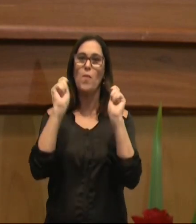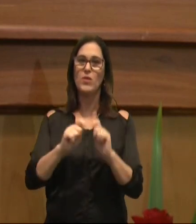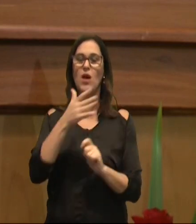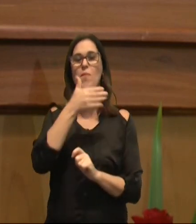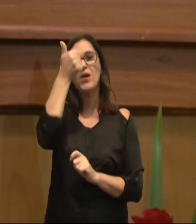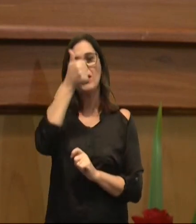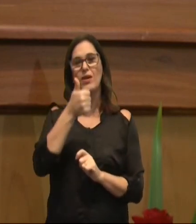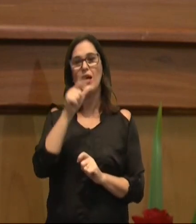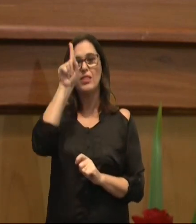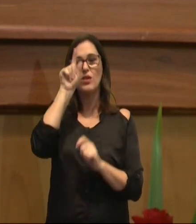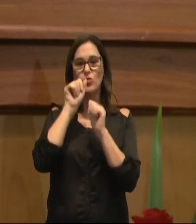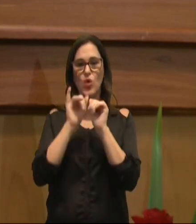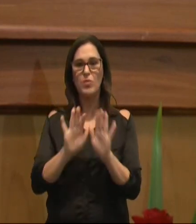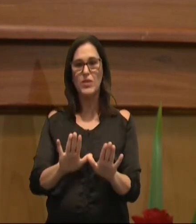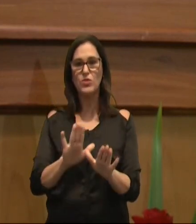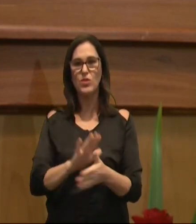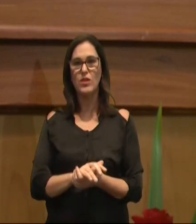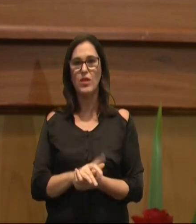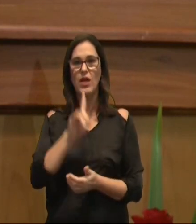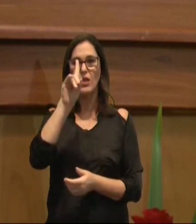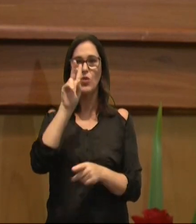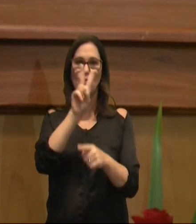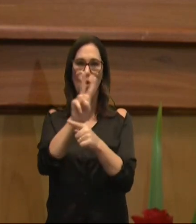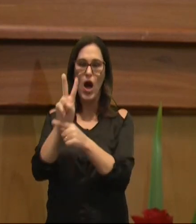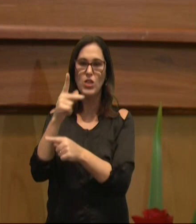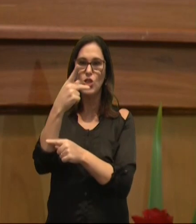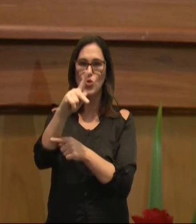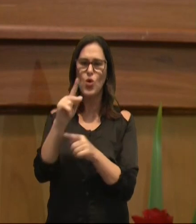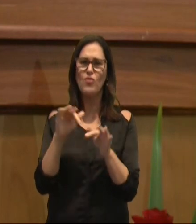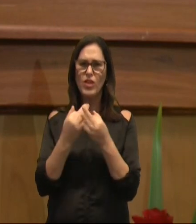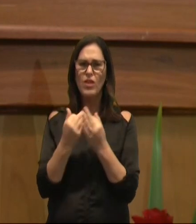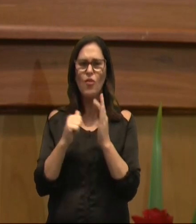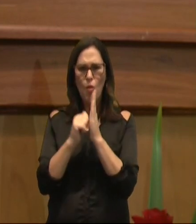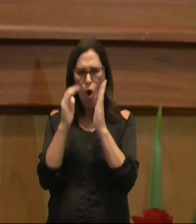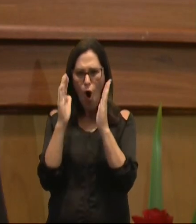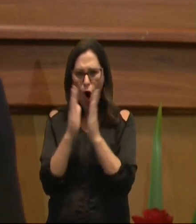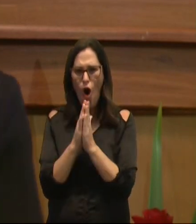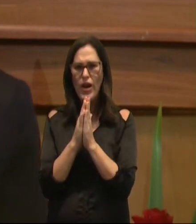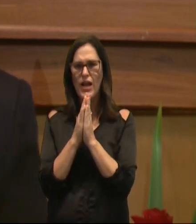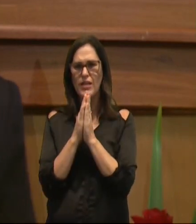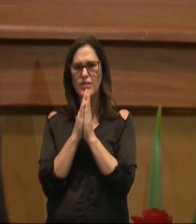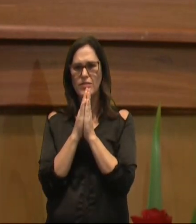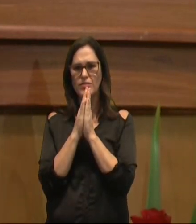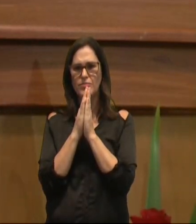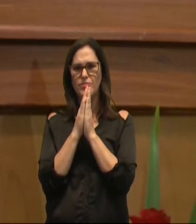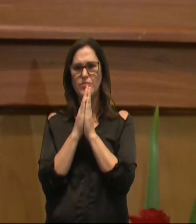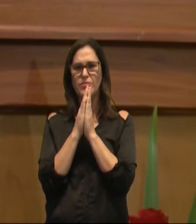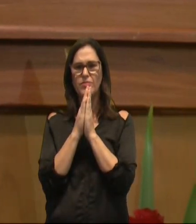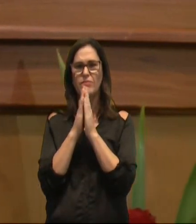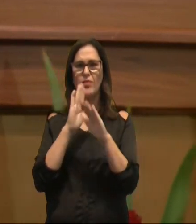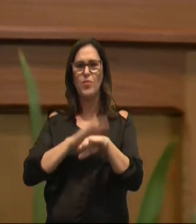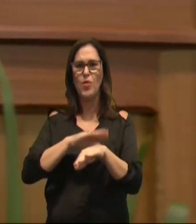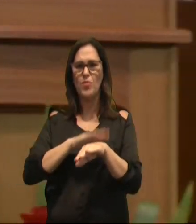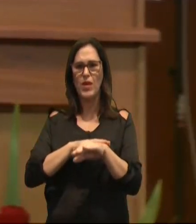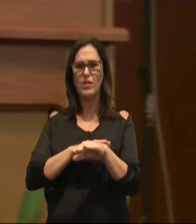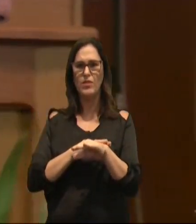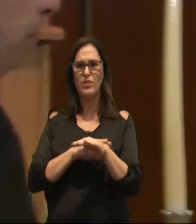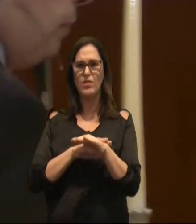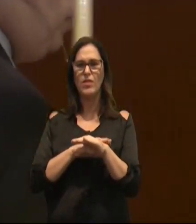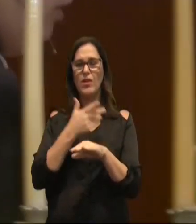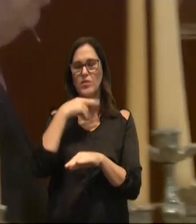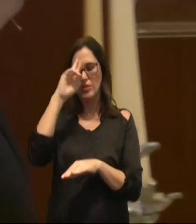melhor. Que Deus o abençoe, que Deus guarde a sua vida, feche os seus olhos e vamos estar orando neste momento ao